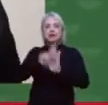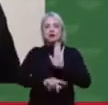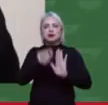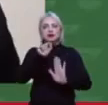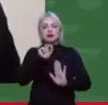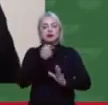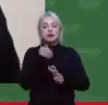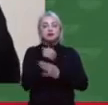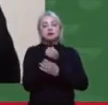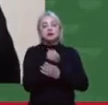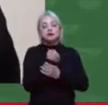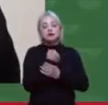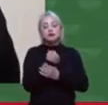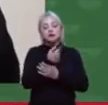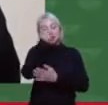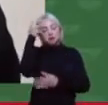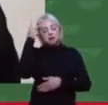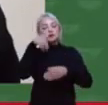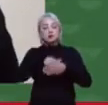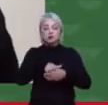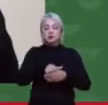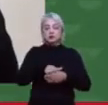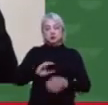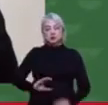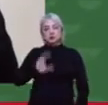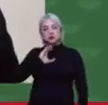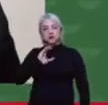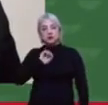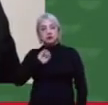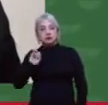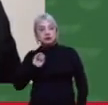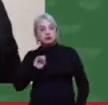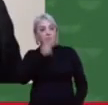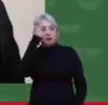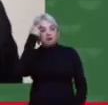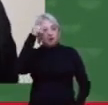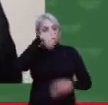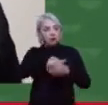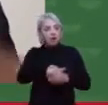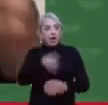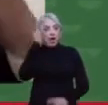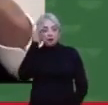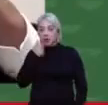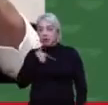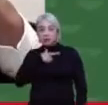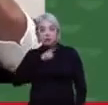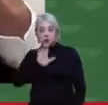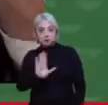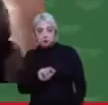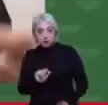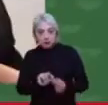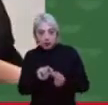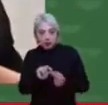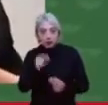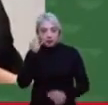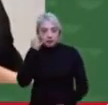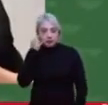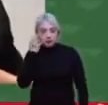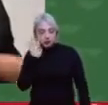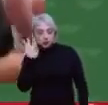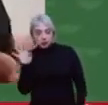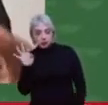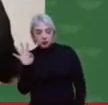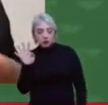exatamente a segurança para o eleitor também. Porque se você vota no indivíduo, se ele amanhã não cumprir com aquilo que você